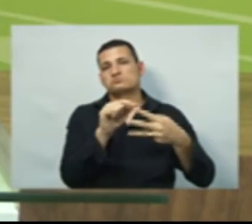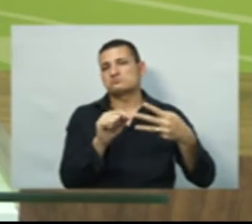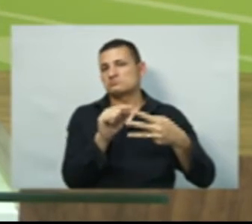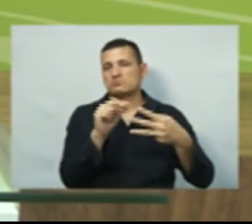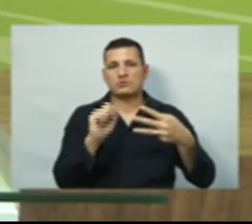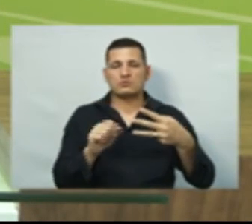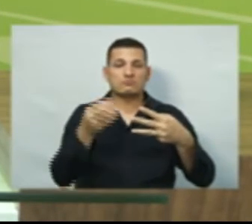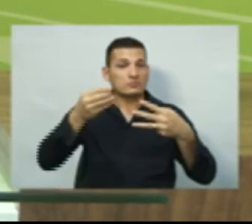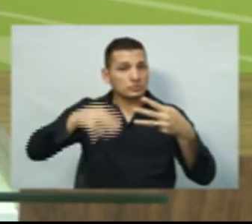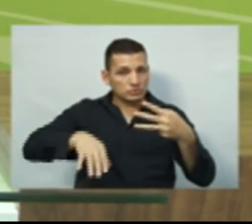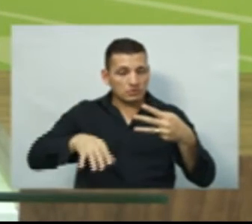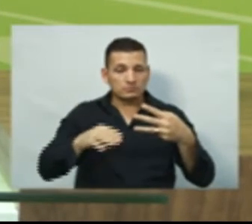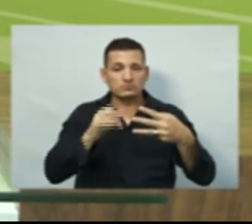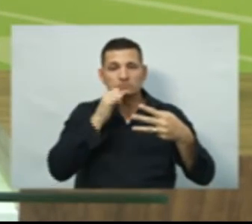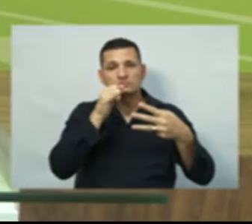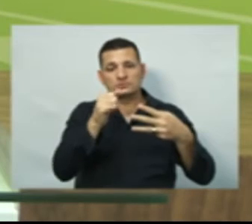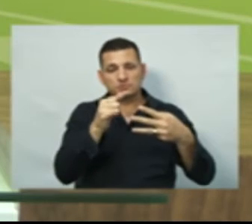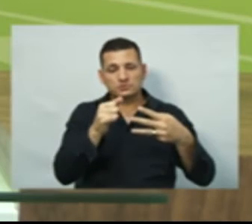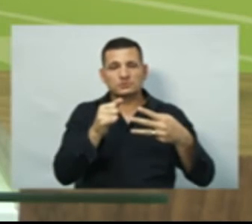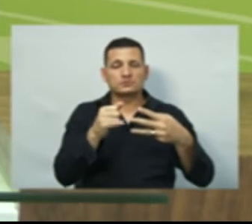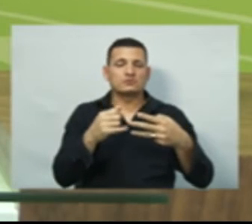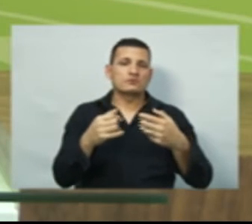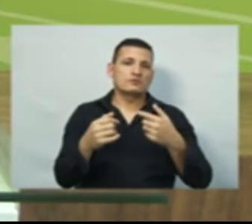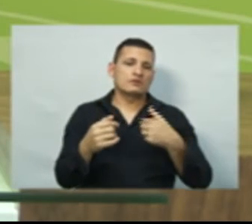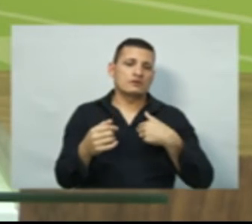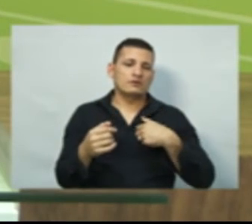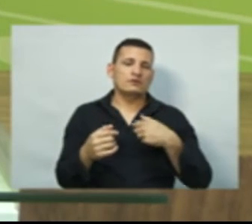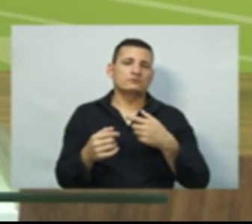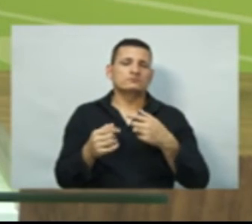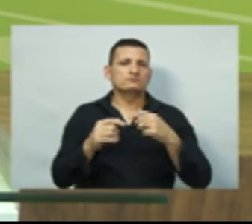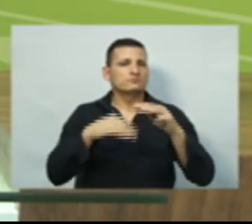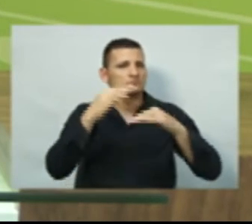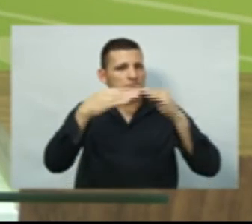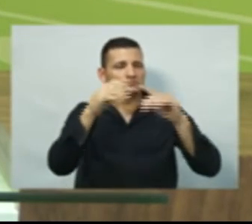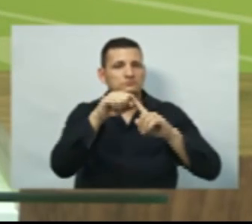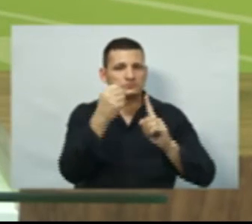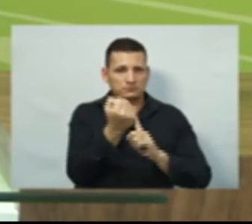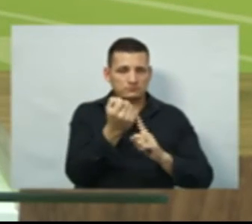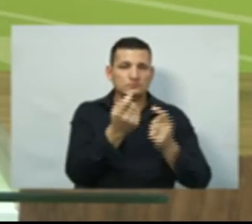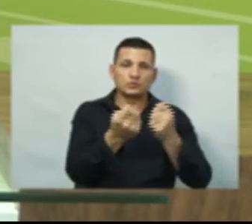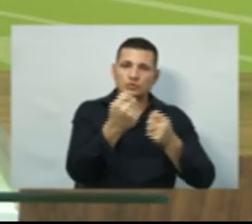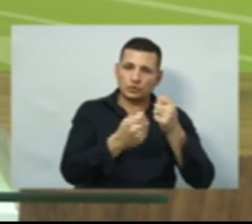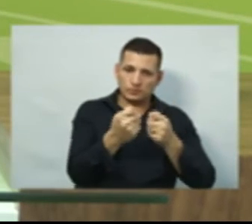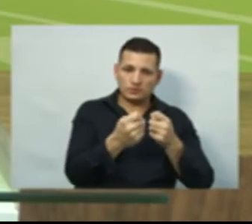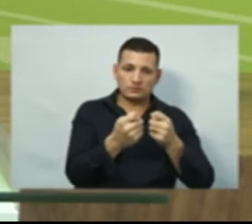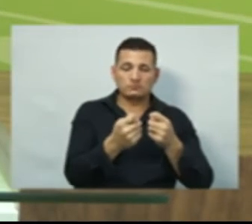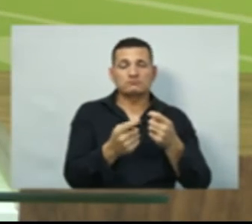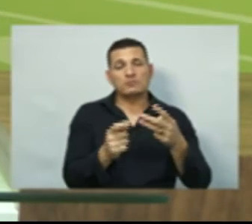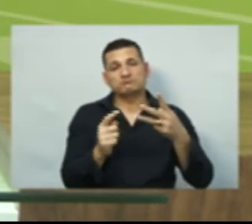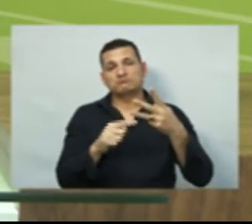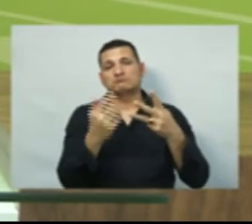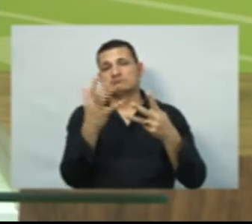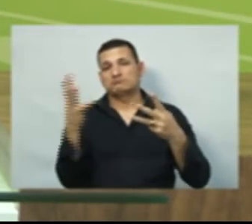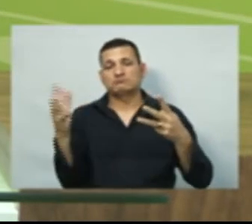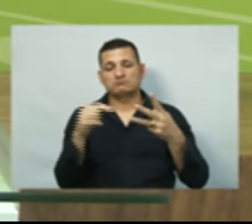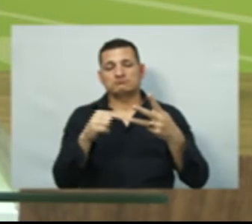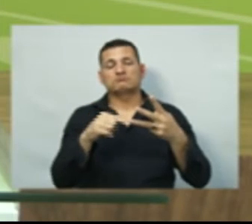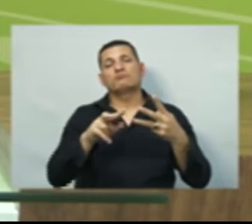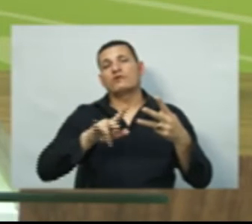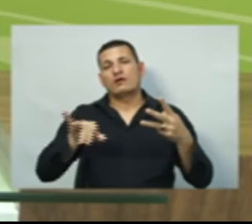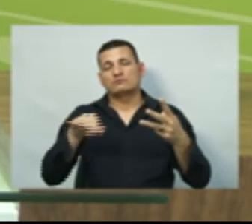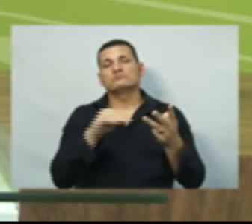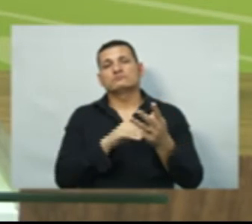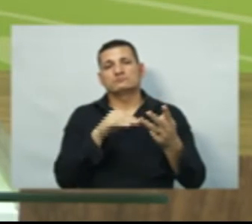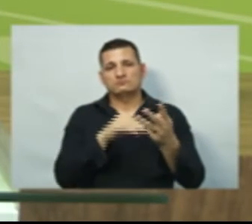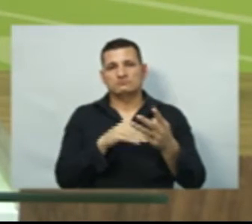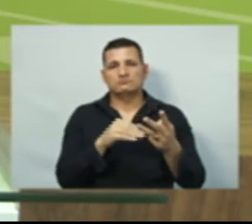Se eu estiver implementando muito desenvolvimento social e econômico, provavelmente o ambiental ele vai ficar escasso por